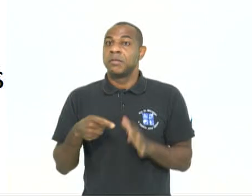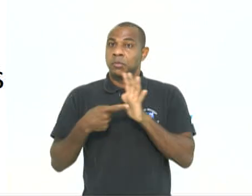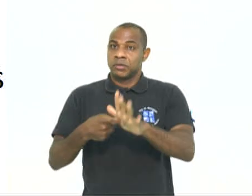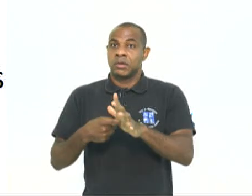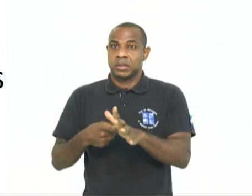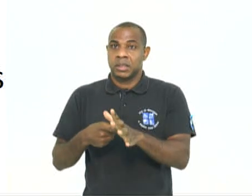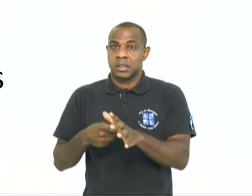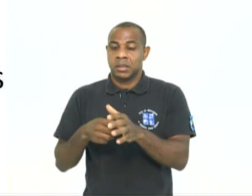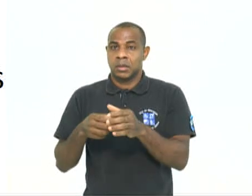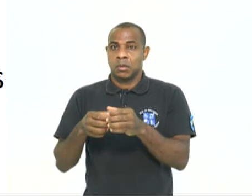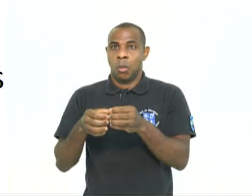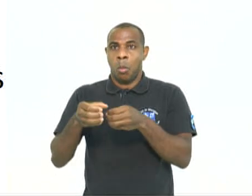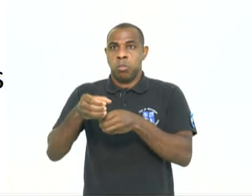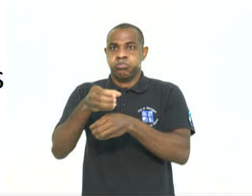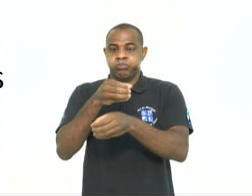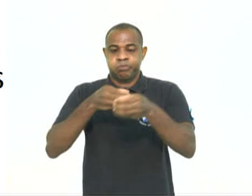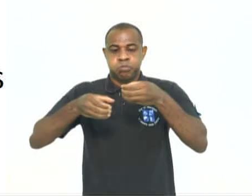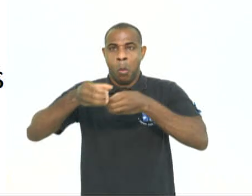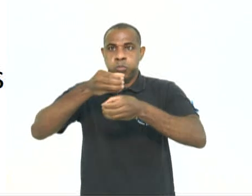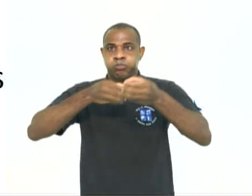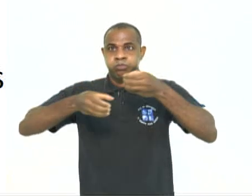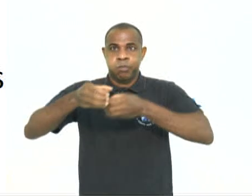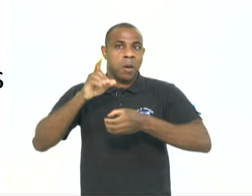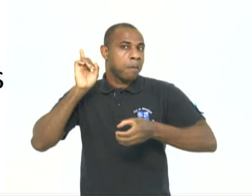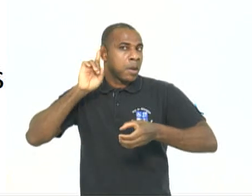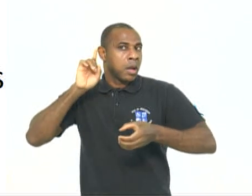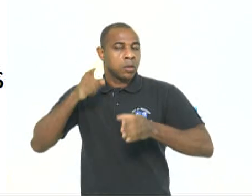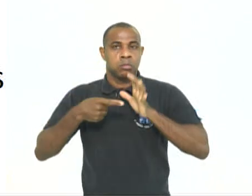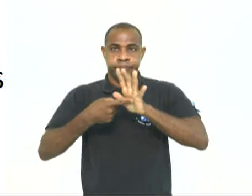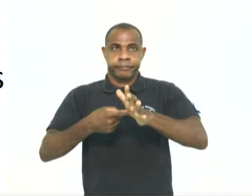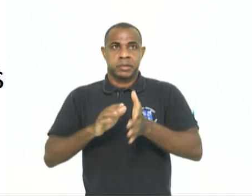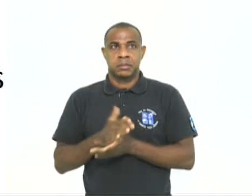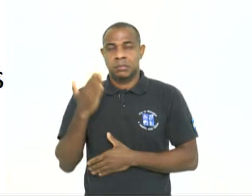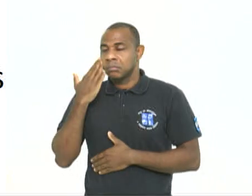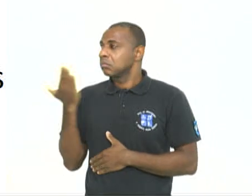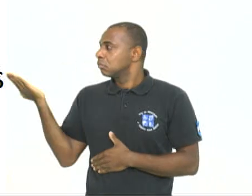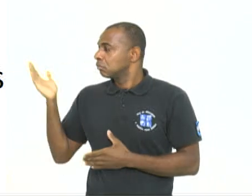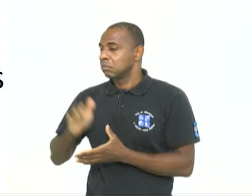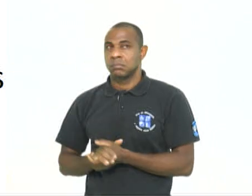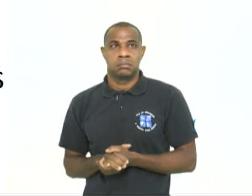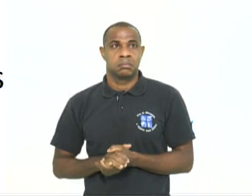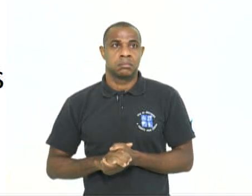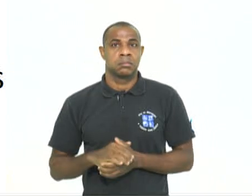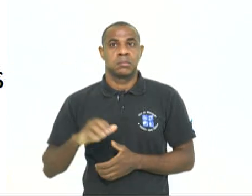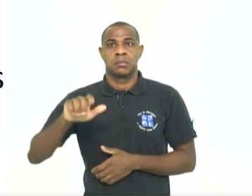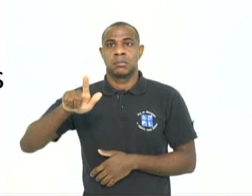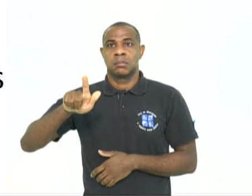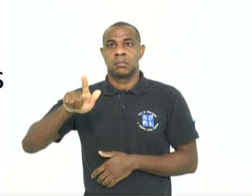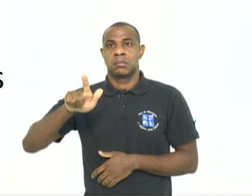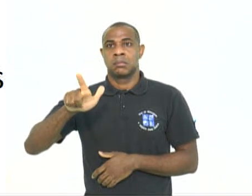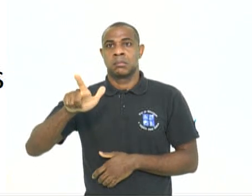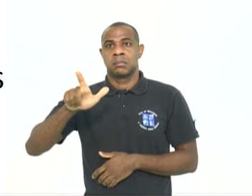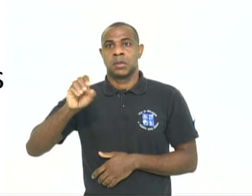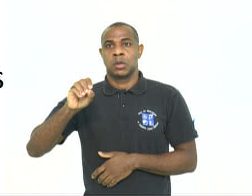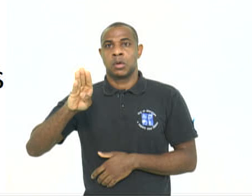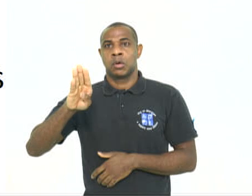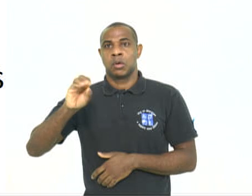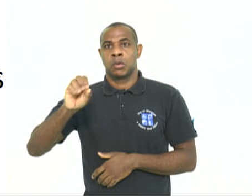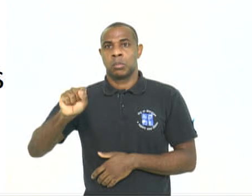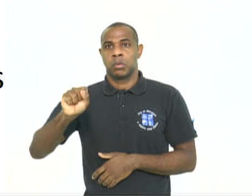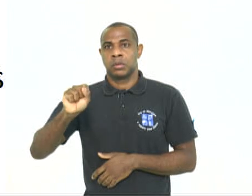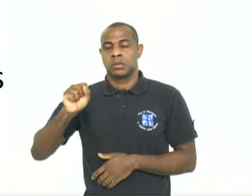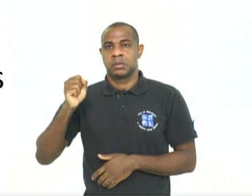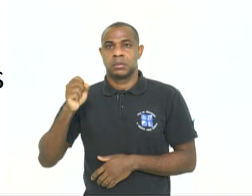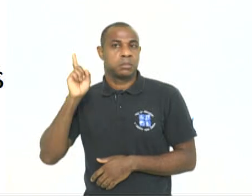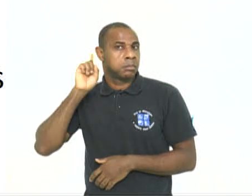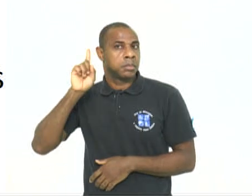E 99% desses glóbulos são linfócitos, beleza? Ela é basicamente, né, líquido pobre em proteínas e